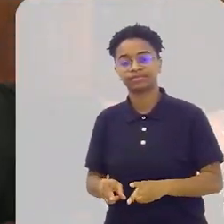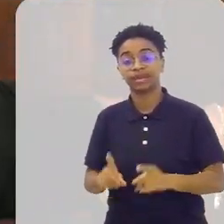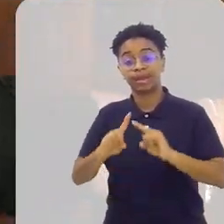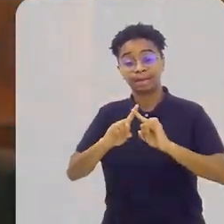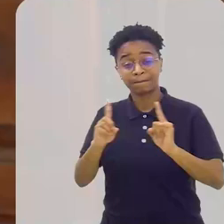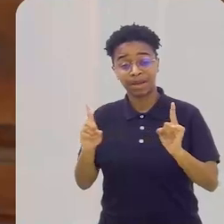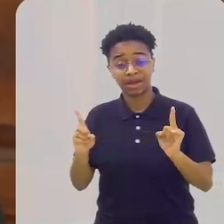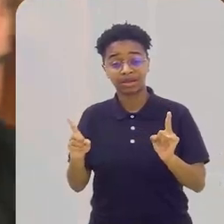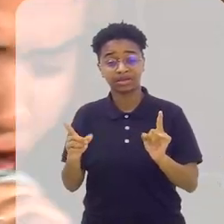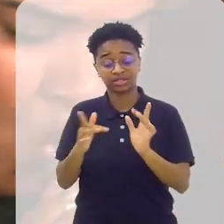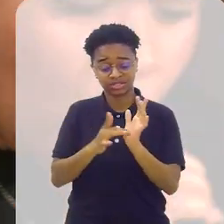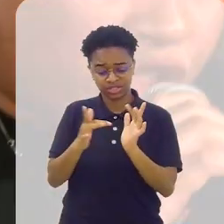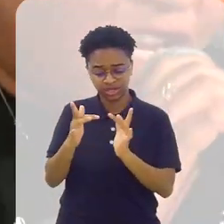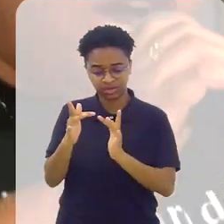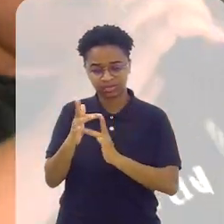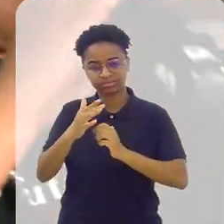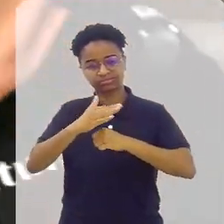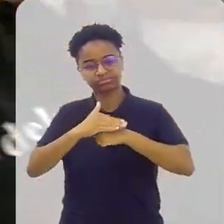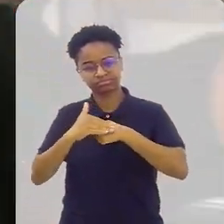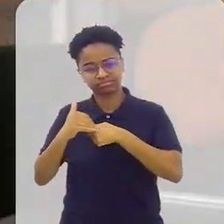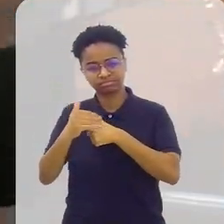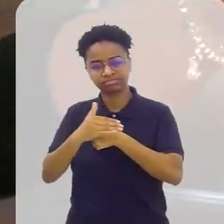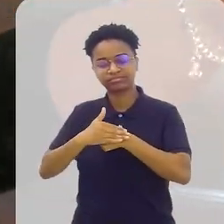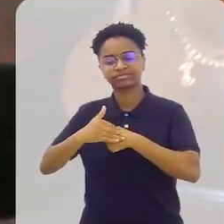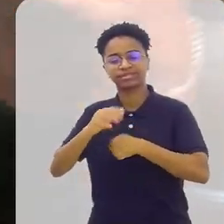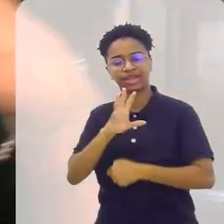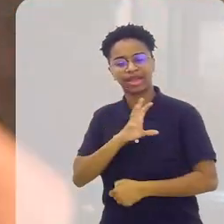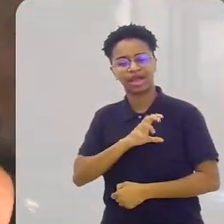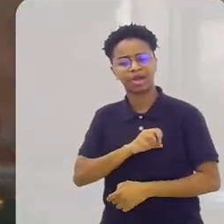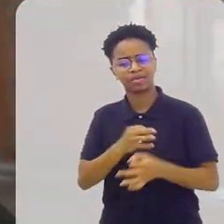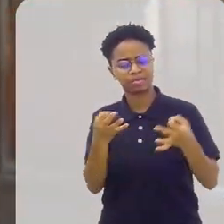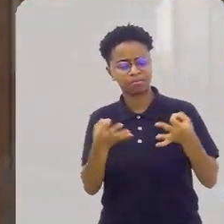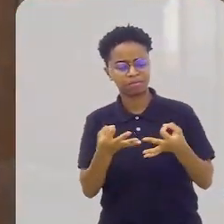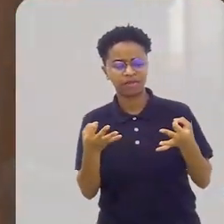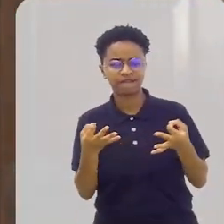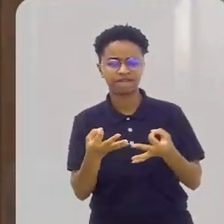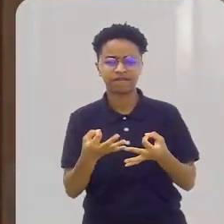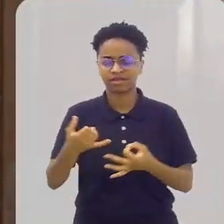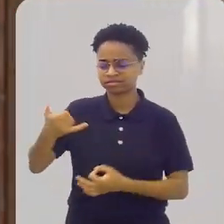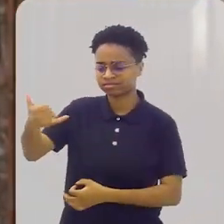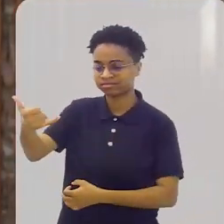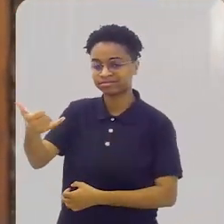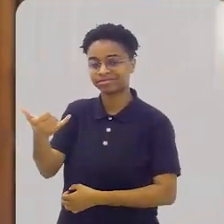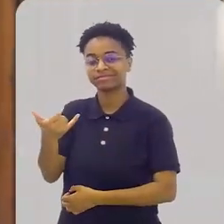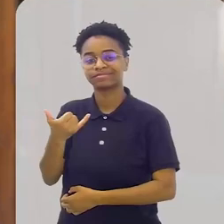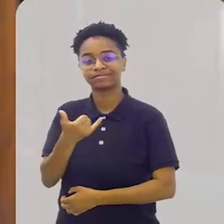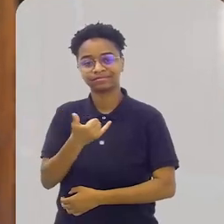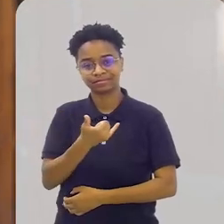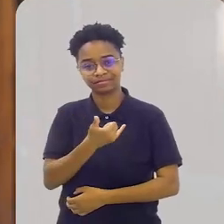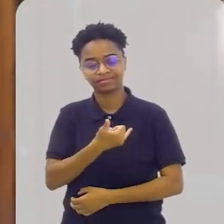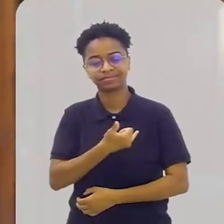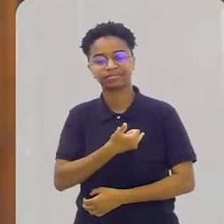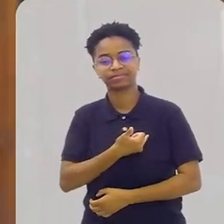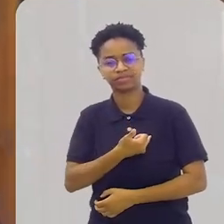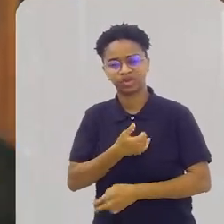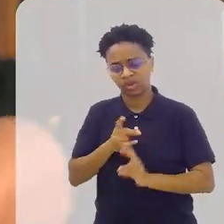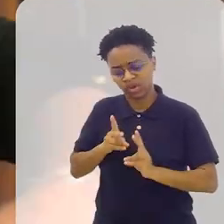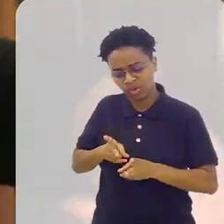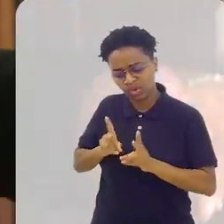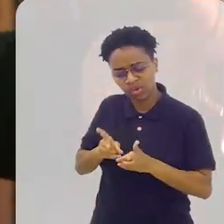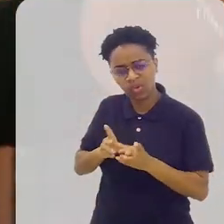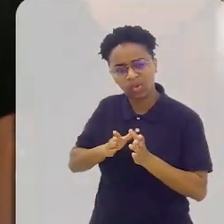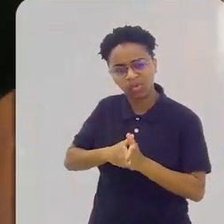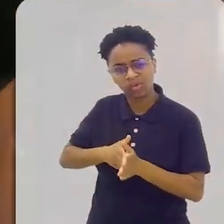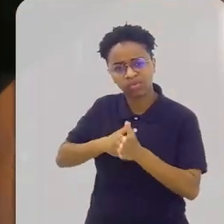ai mas ele com seu carinho meu amor perfeito me disse assim